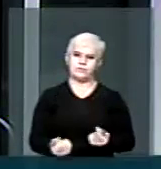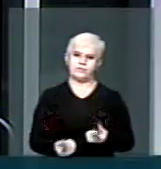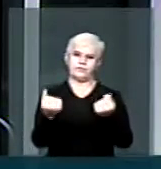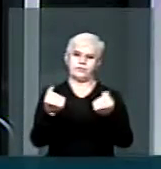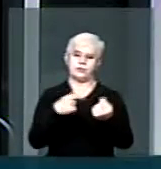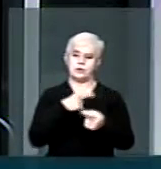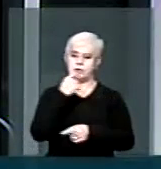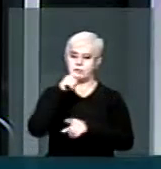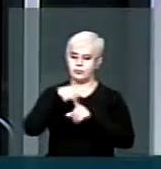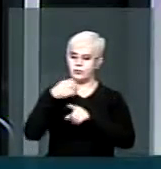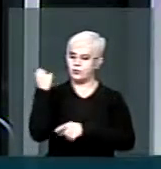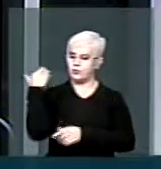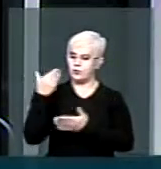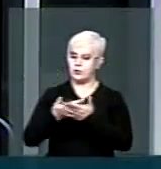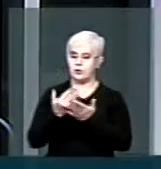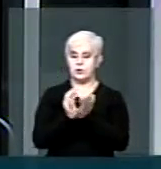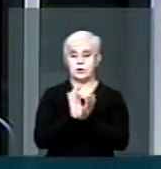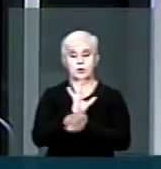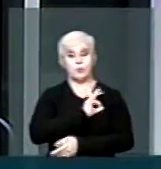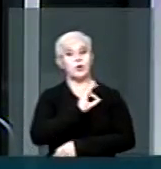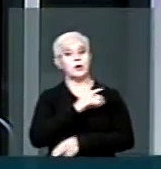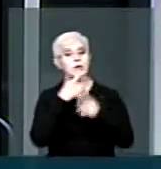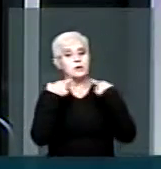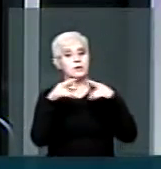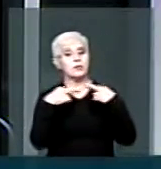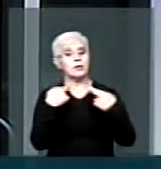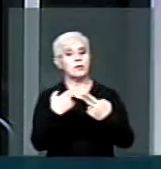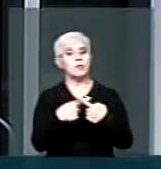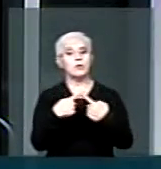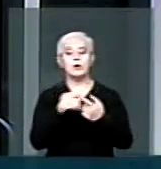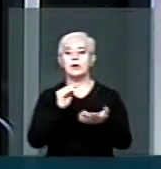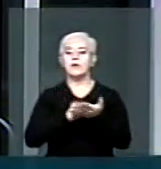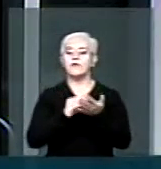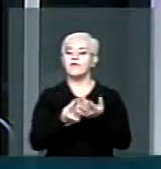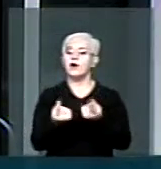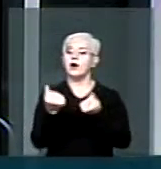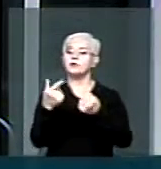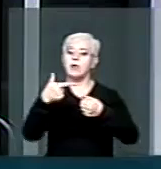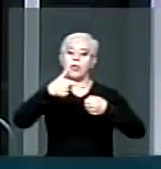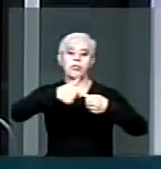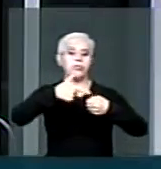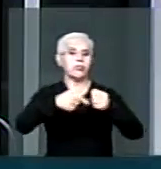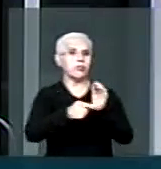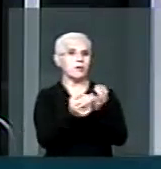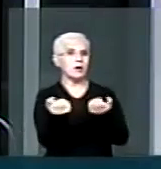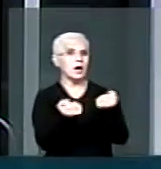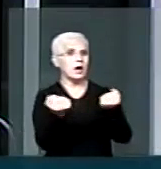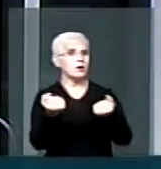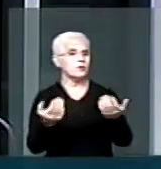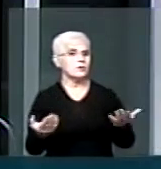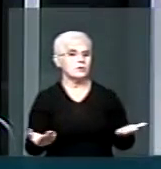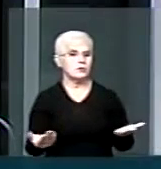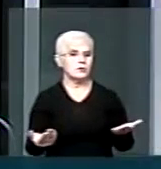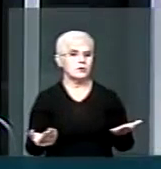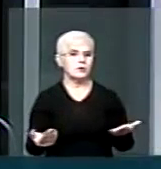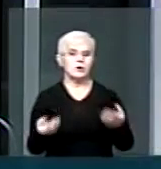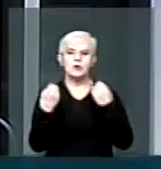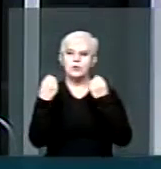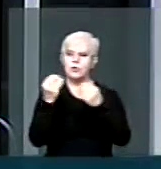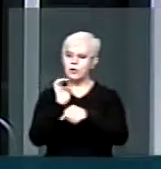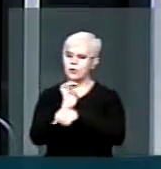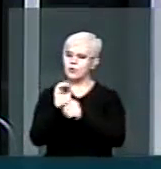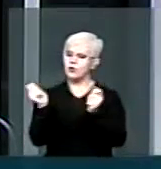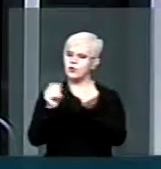meses casos de policiais reclamando de falta de dinheiro para abastecer as viaturas. Ora, como o Estado pode